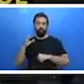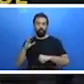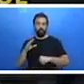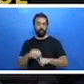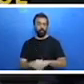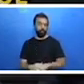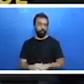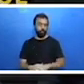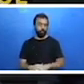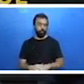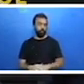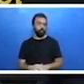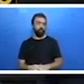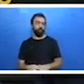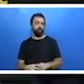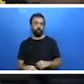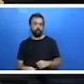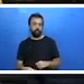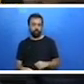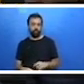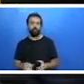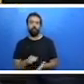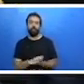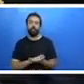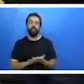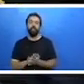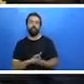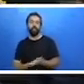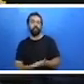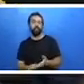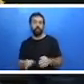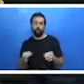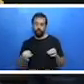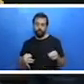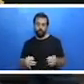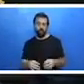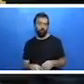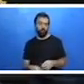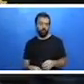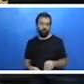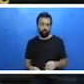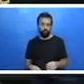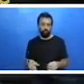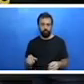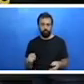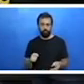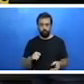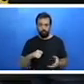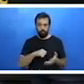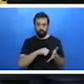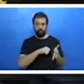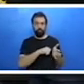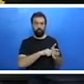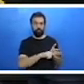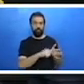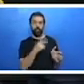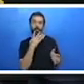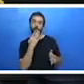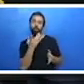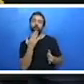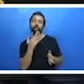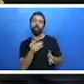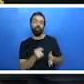que a gente falou da outra vez. Além de lavar a mãozinha, deixar tudo pronto, olha lá, deixa um grifa-texto, se a sua professora deixa